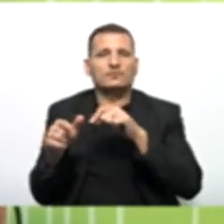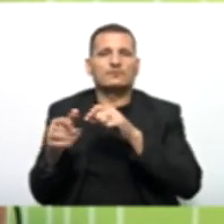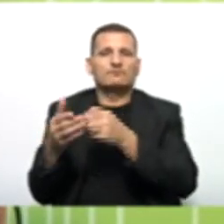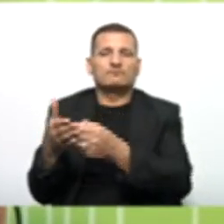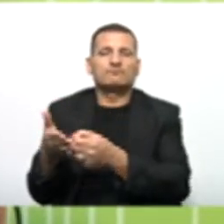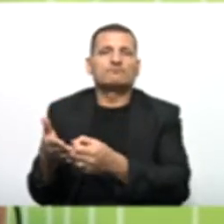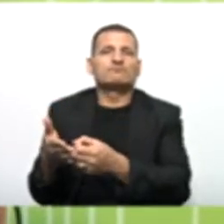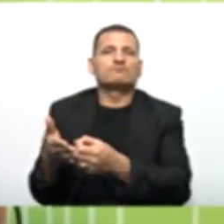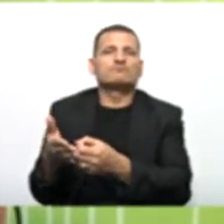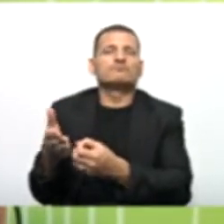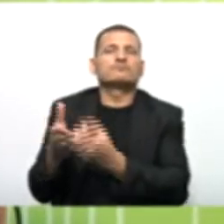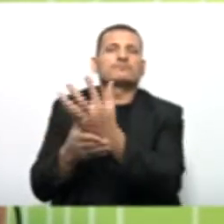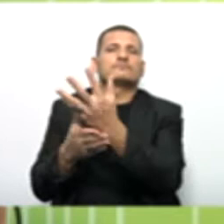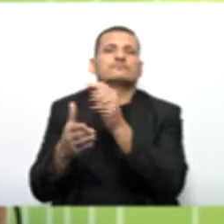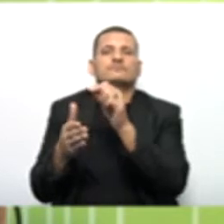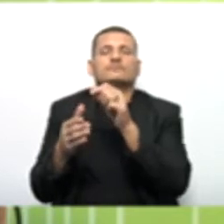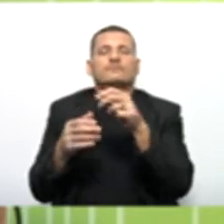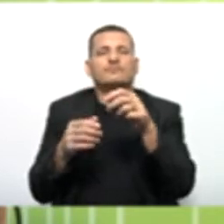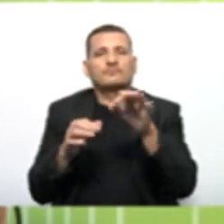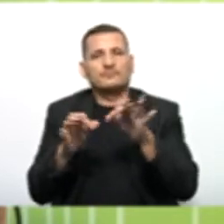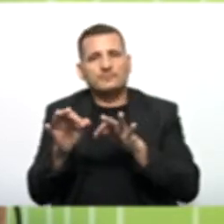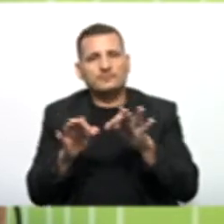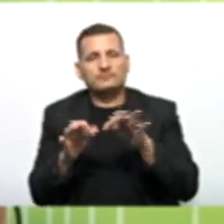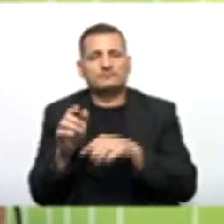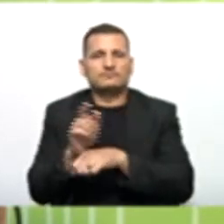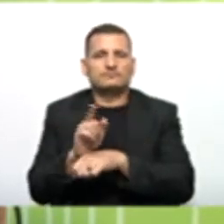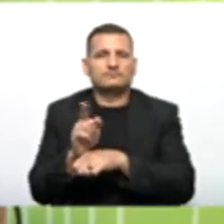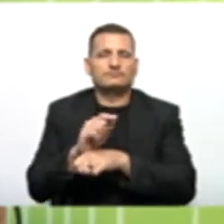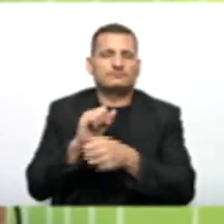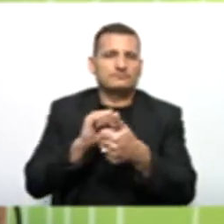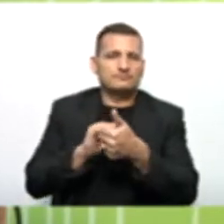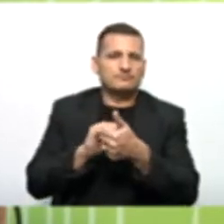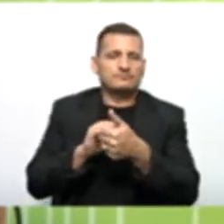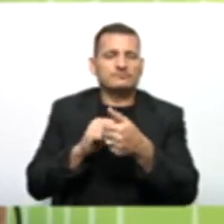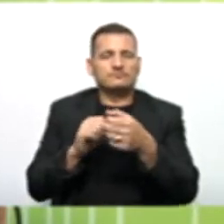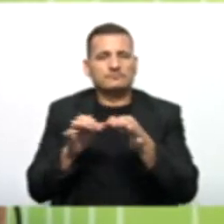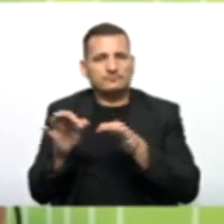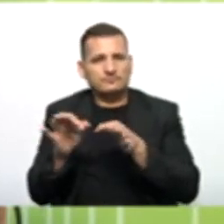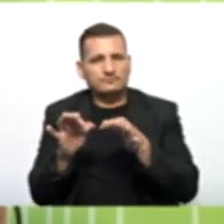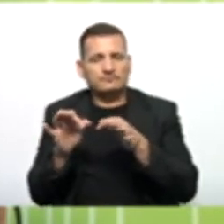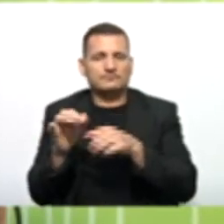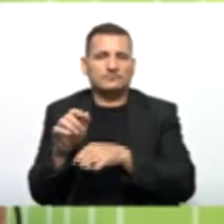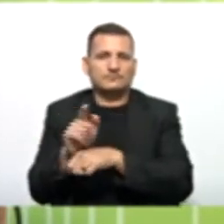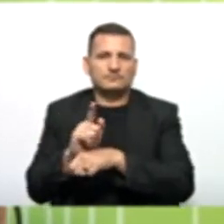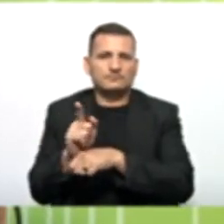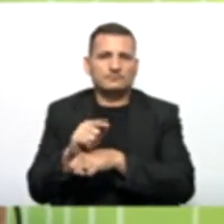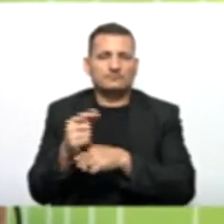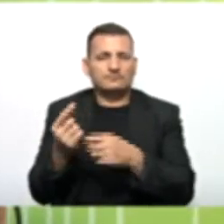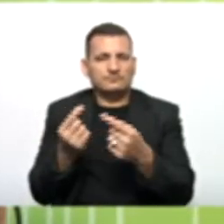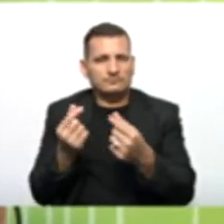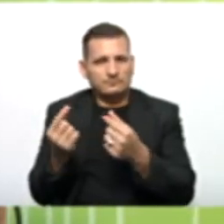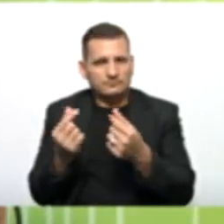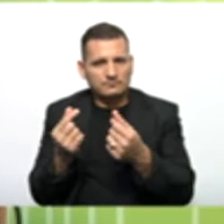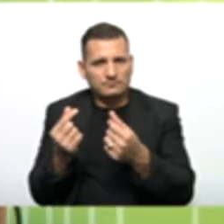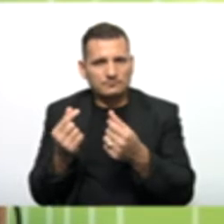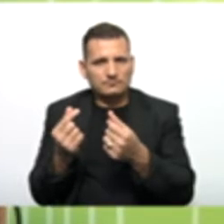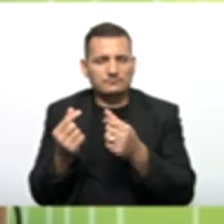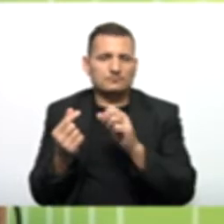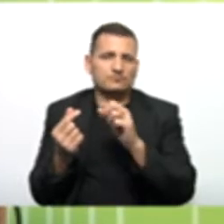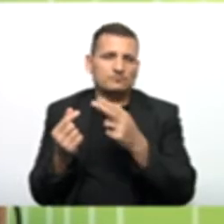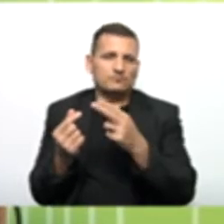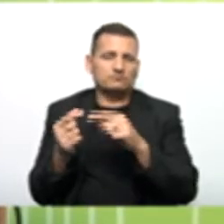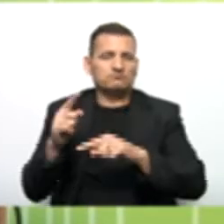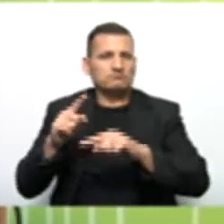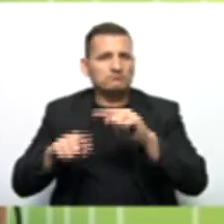pode ser um plano de gerenciamento de qualidade, um plano de gerenciamento de custos, pode ser o próprio produto final do nosso projeto,